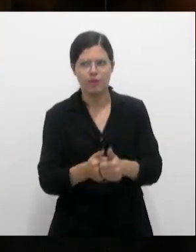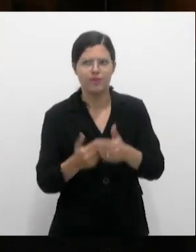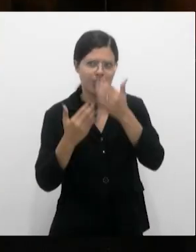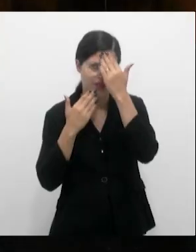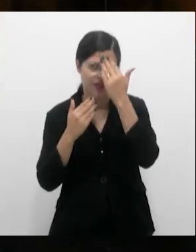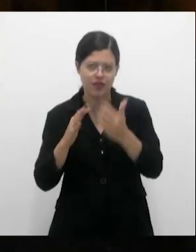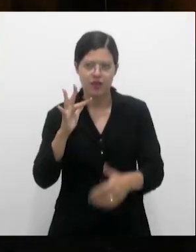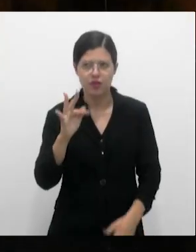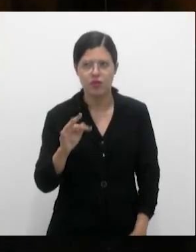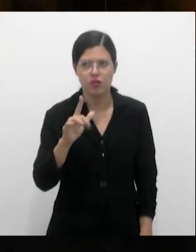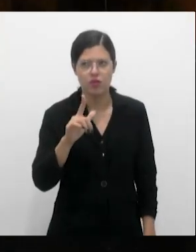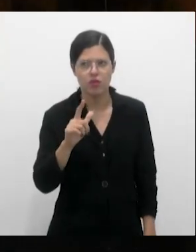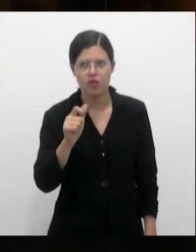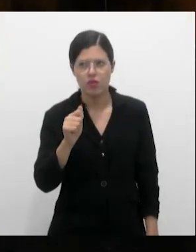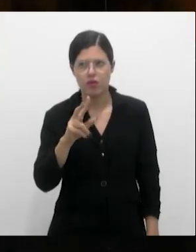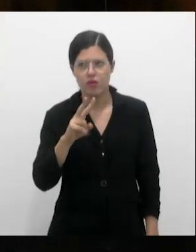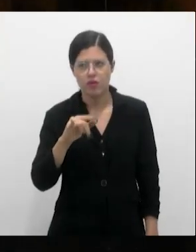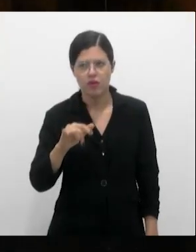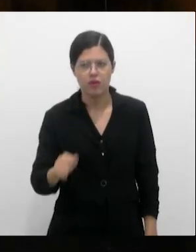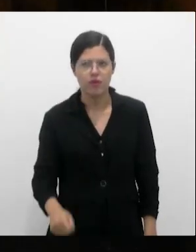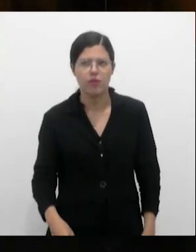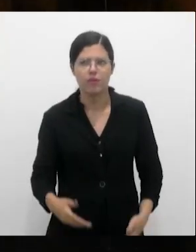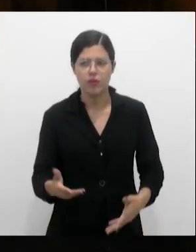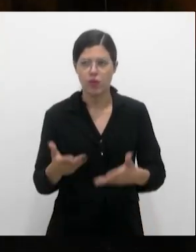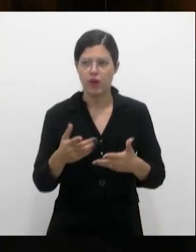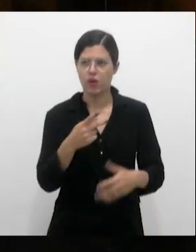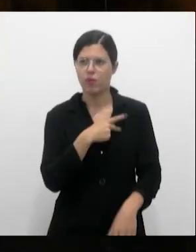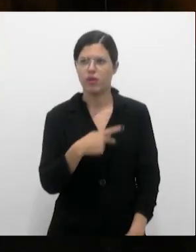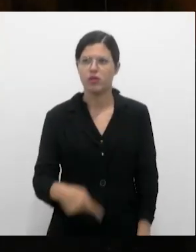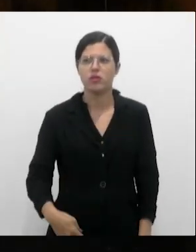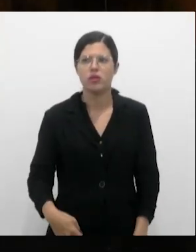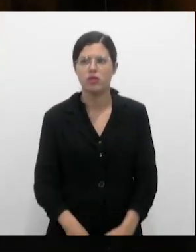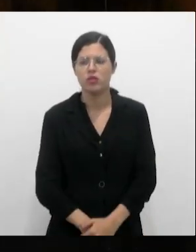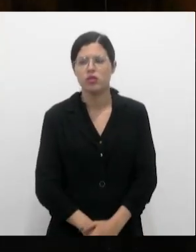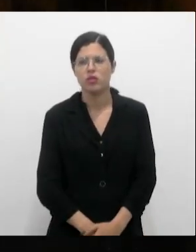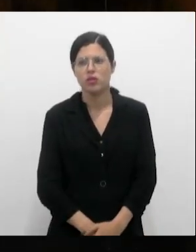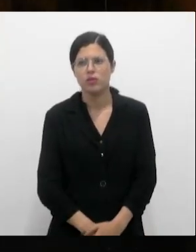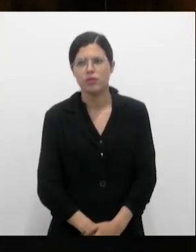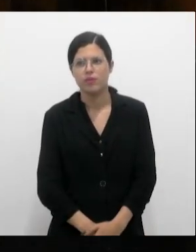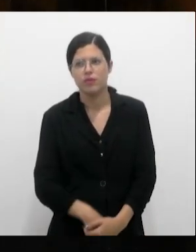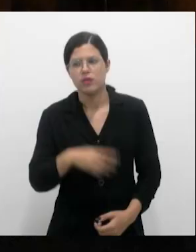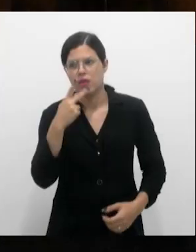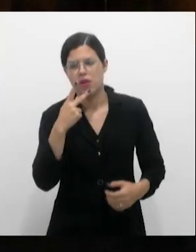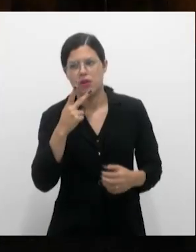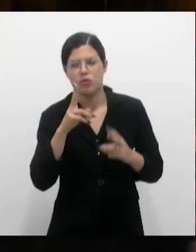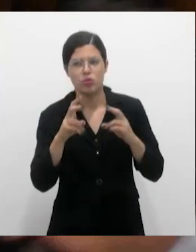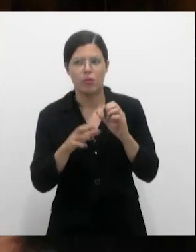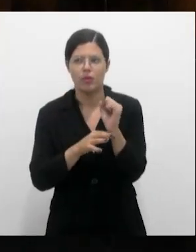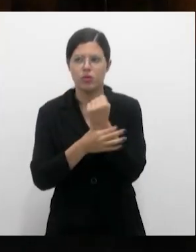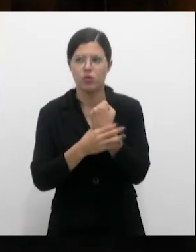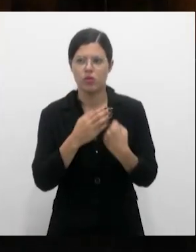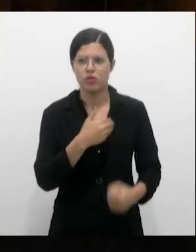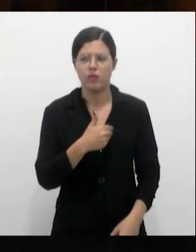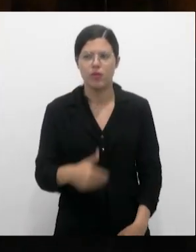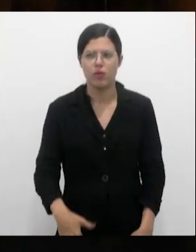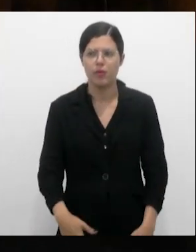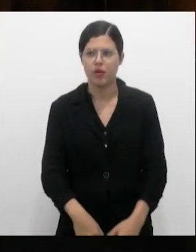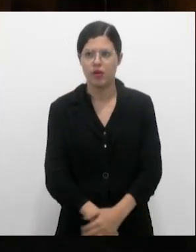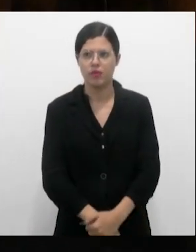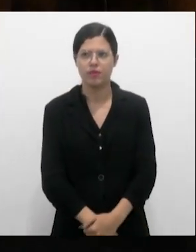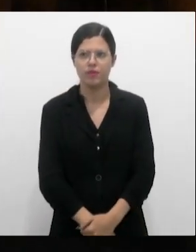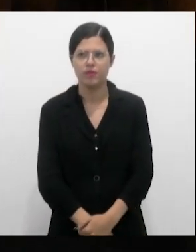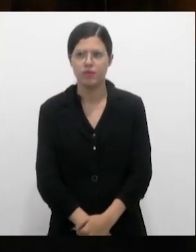Flávia. Eu quero aqui, senhor presidente, falar agora sobre segurança pública, que